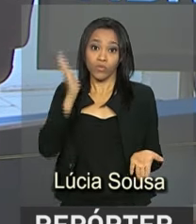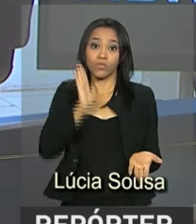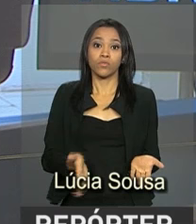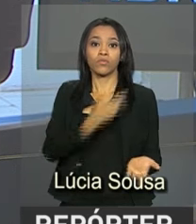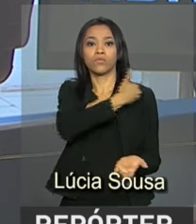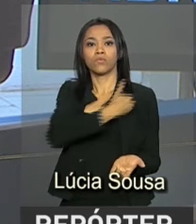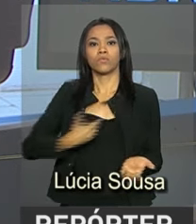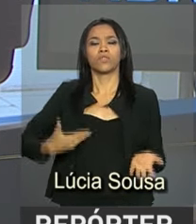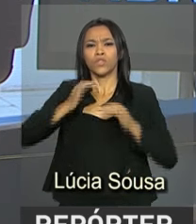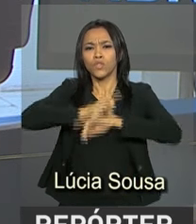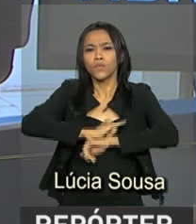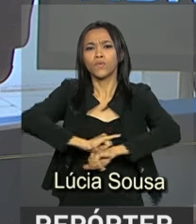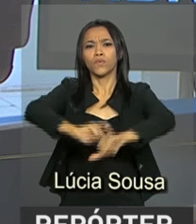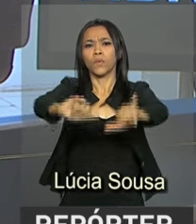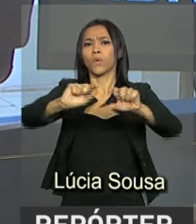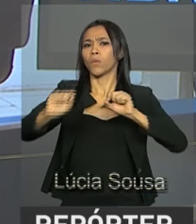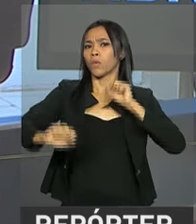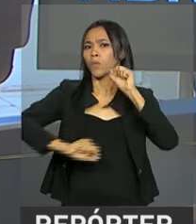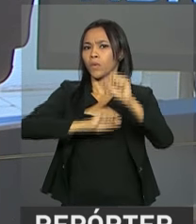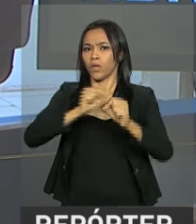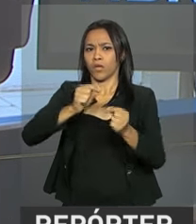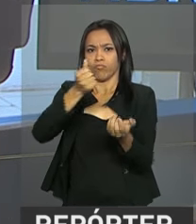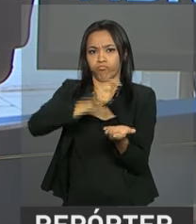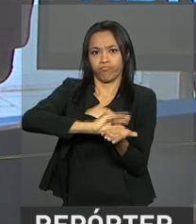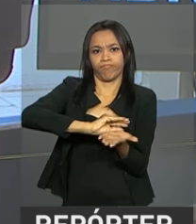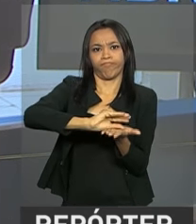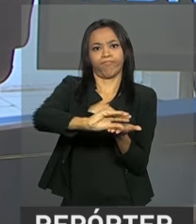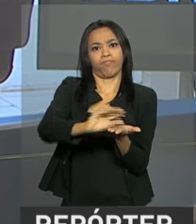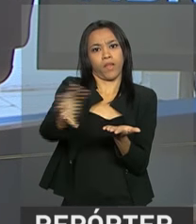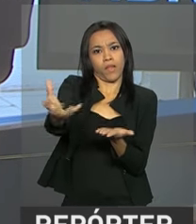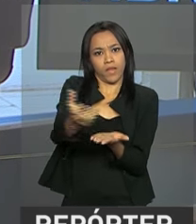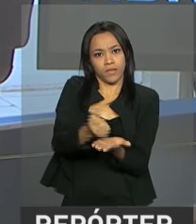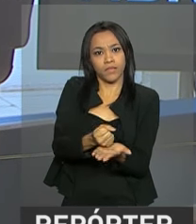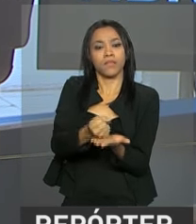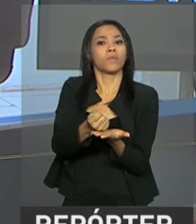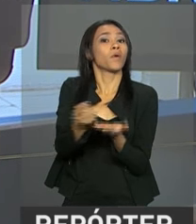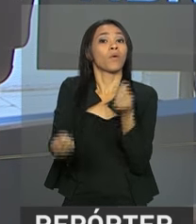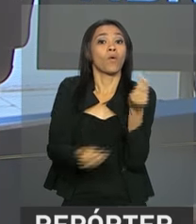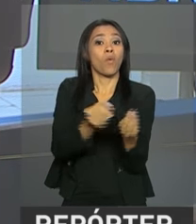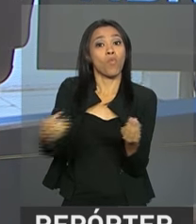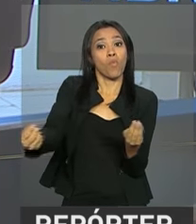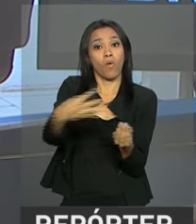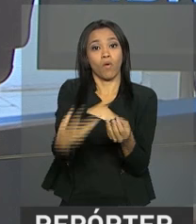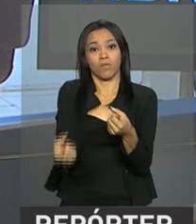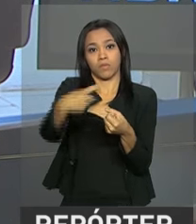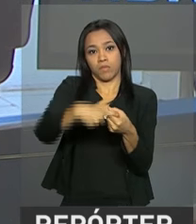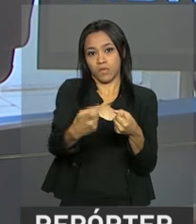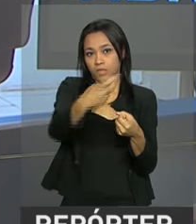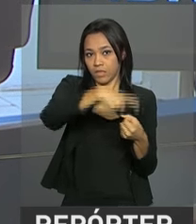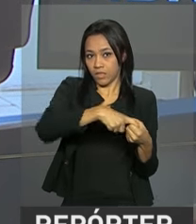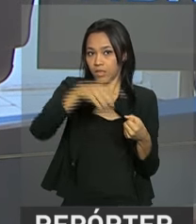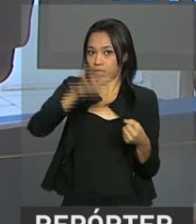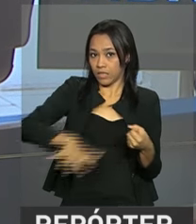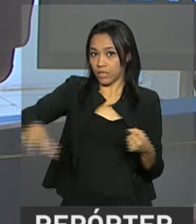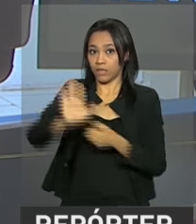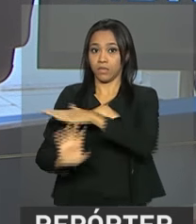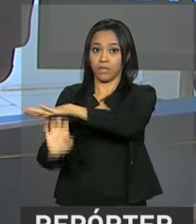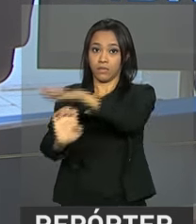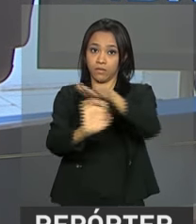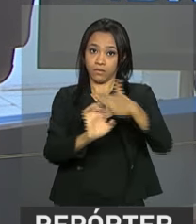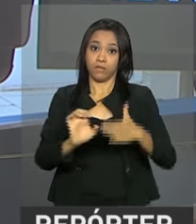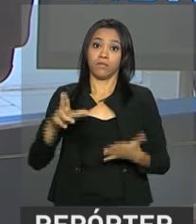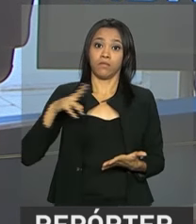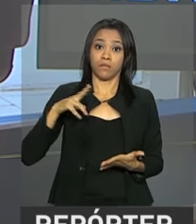de empreendimentos públicos federais aptos a receber investimentos por meio de novas parcerias com o setor privado.